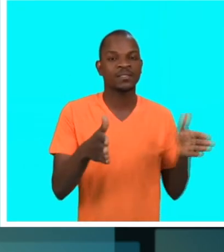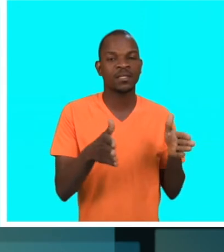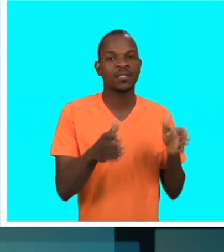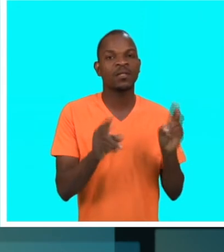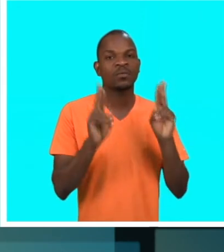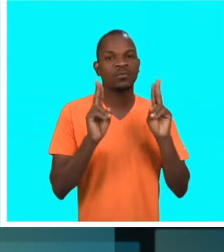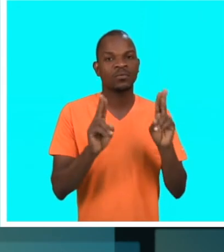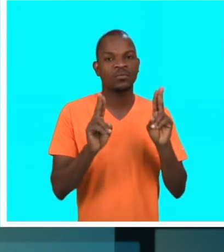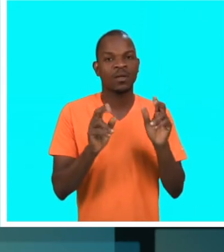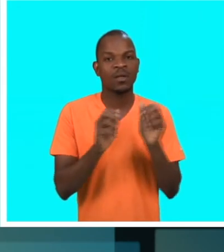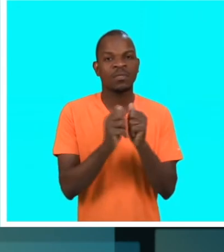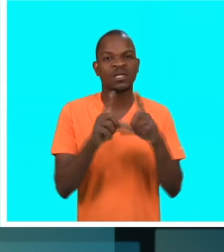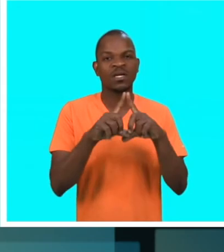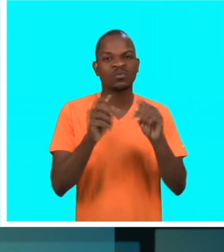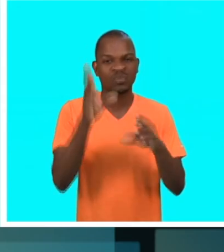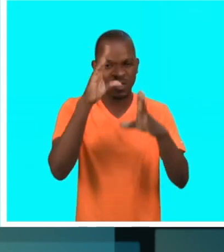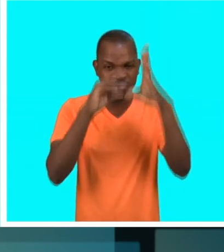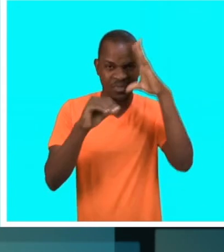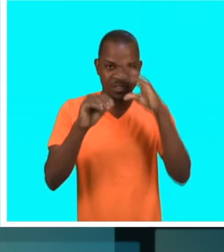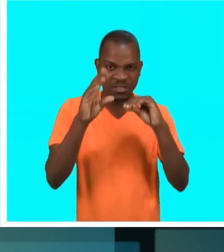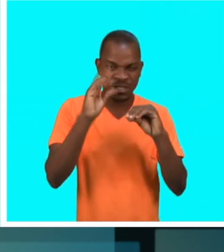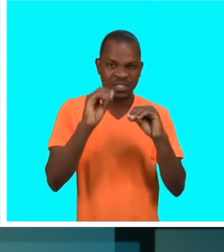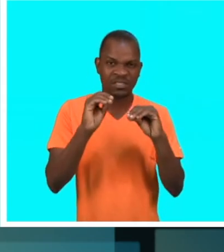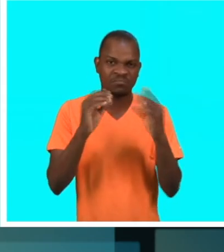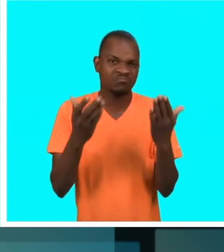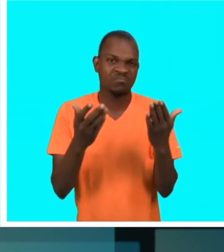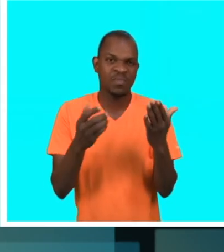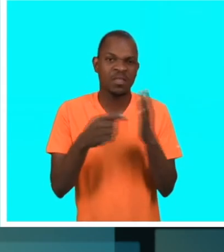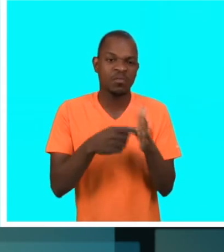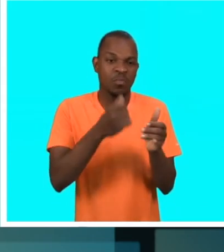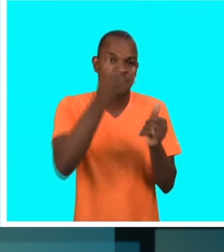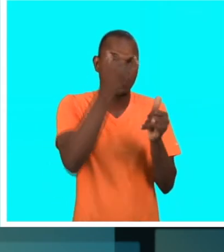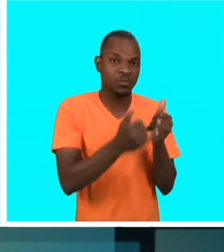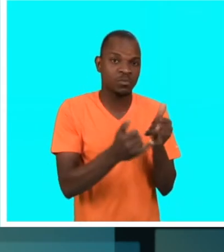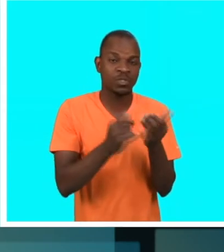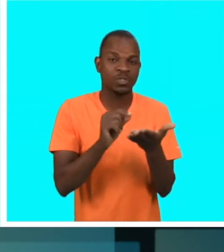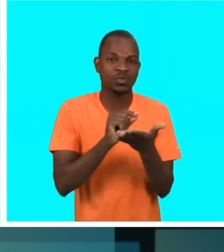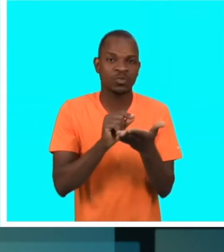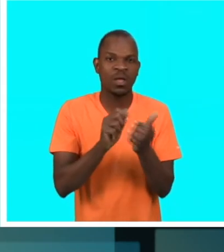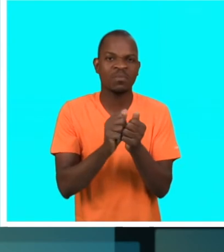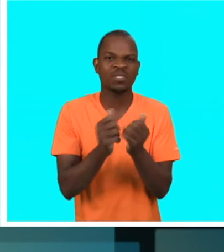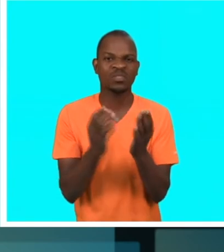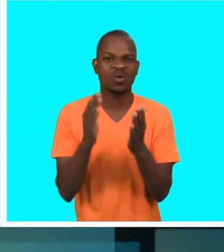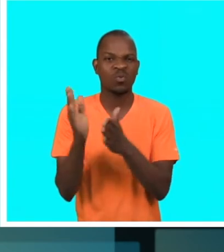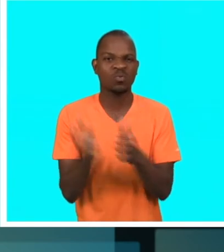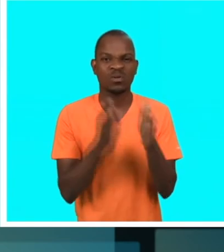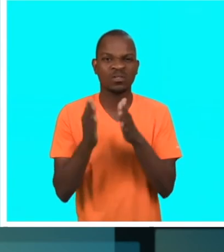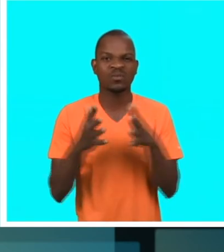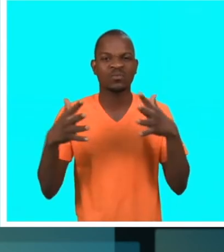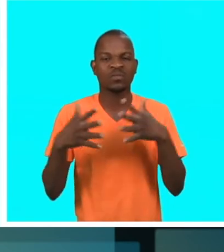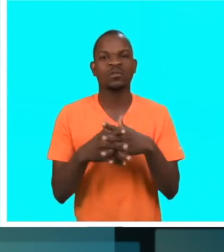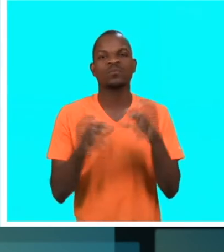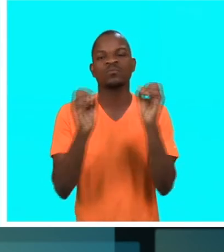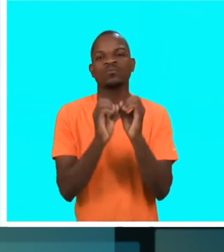nas salas regulares, mas o ensino e aprendizagem, ou seja, a escola não está